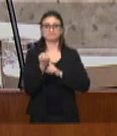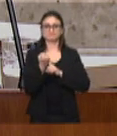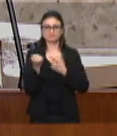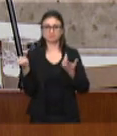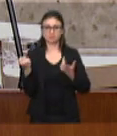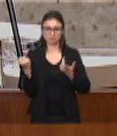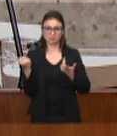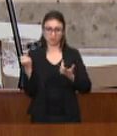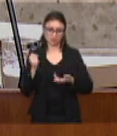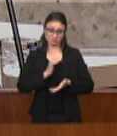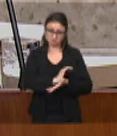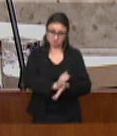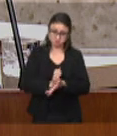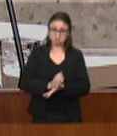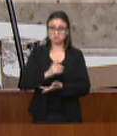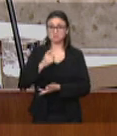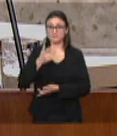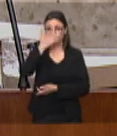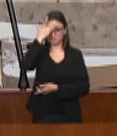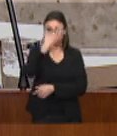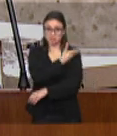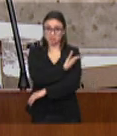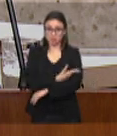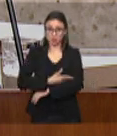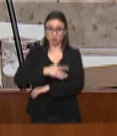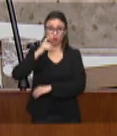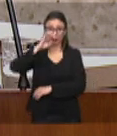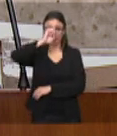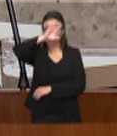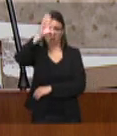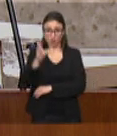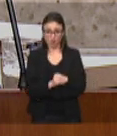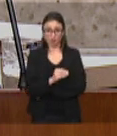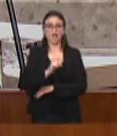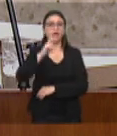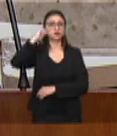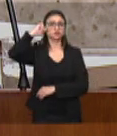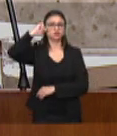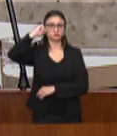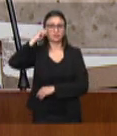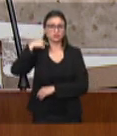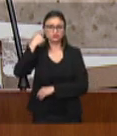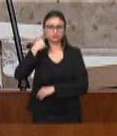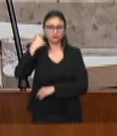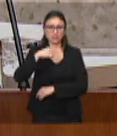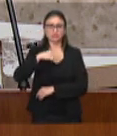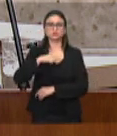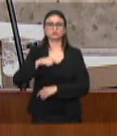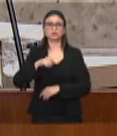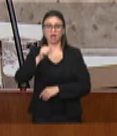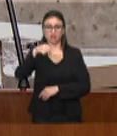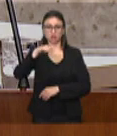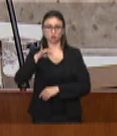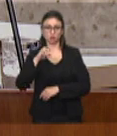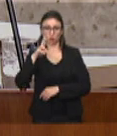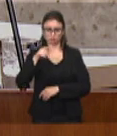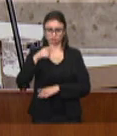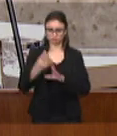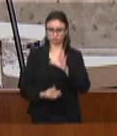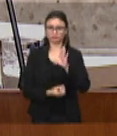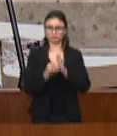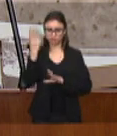branco europeu. Já o advogado Antônio Carlos Cortes, um dos fundadores do Grupo